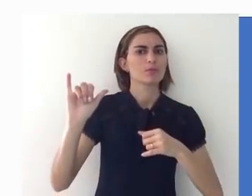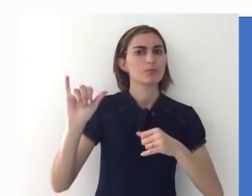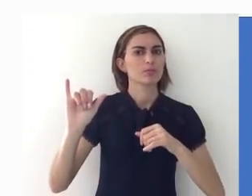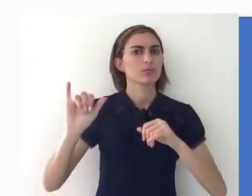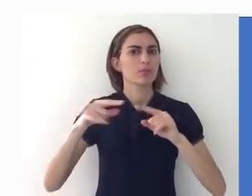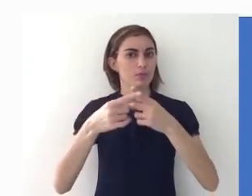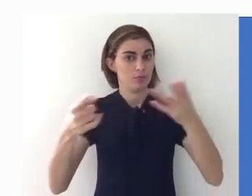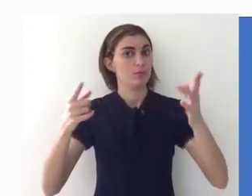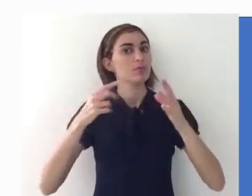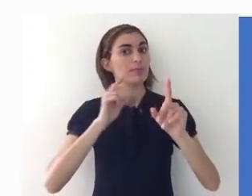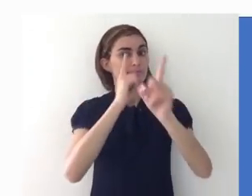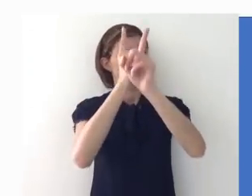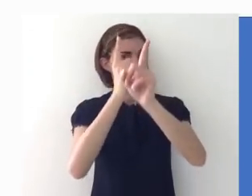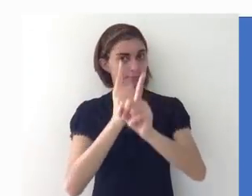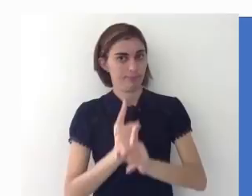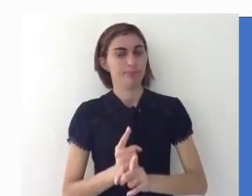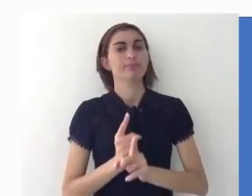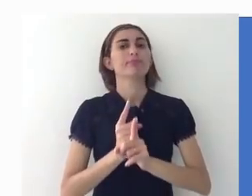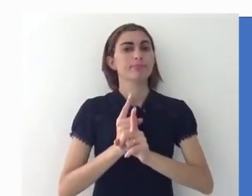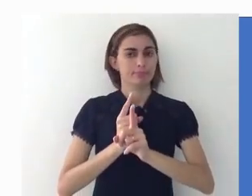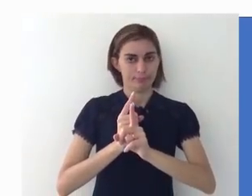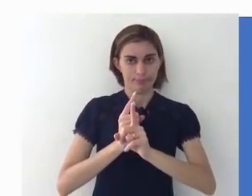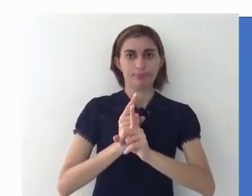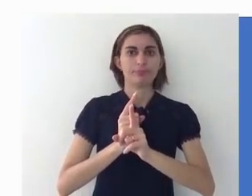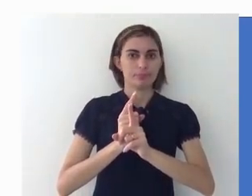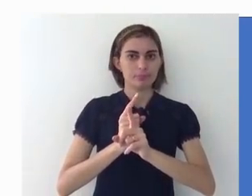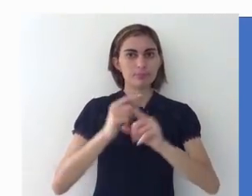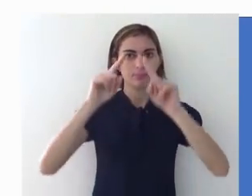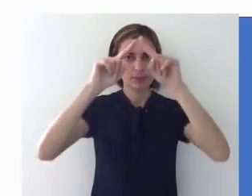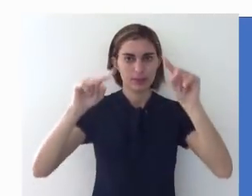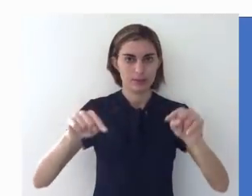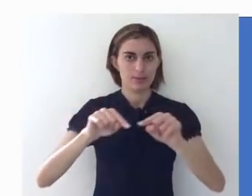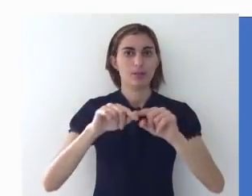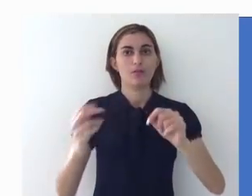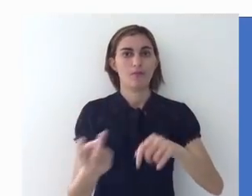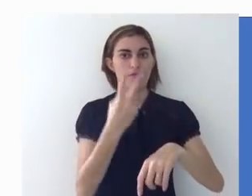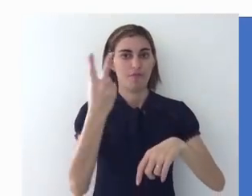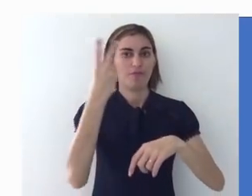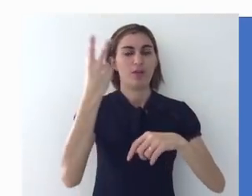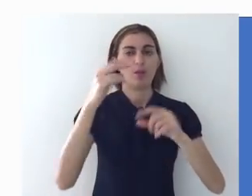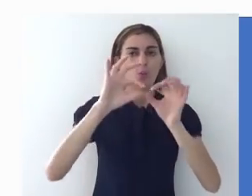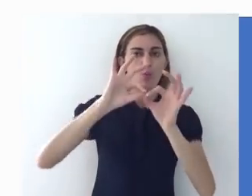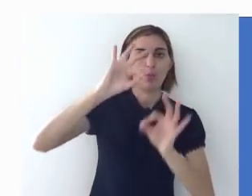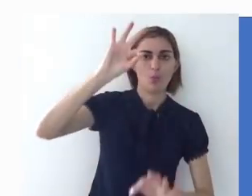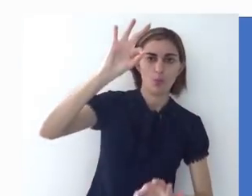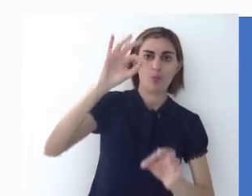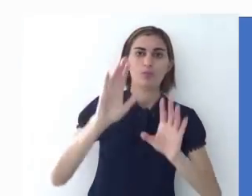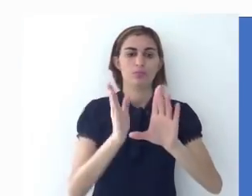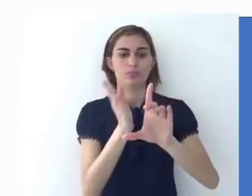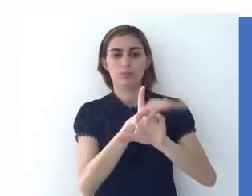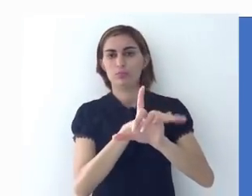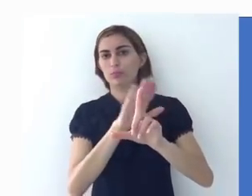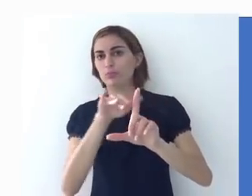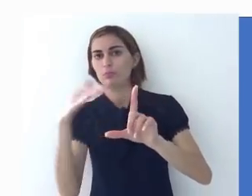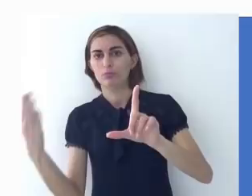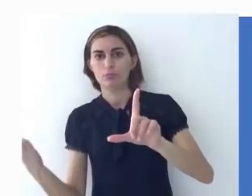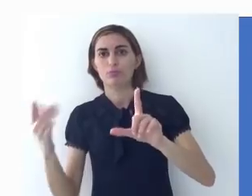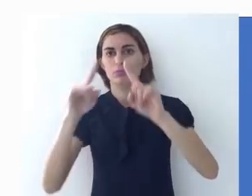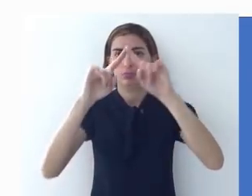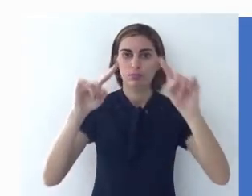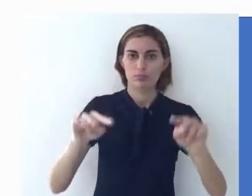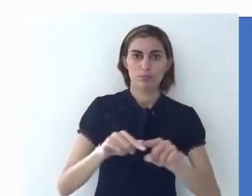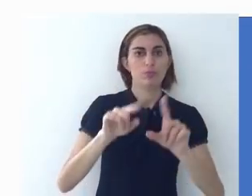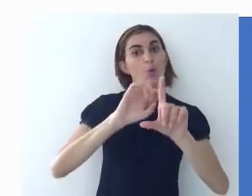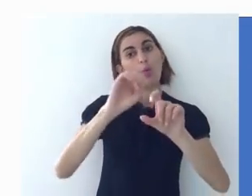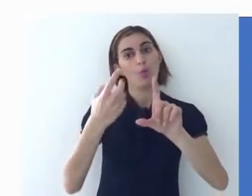é o valor de y? É você identificar, a partir de um triângulo, o valor da medida